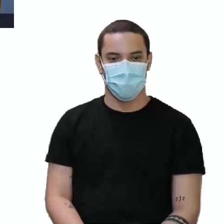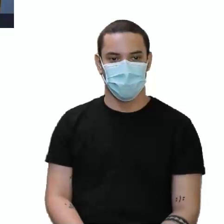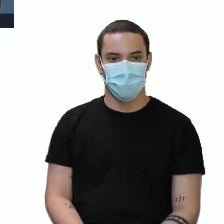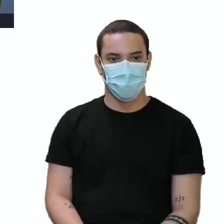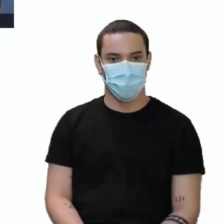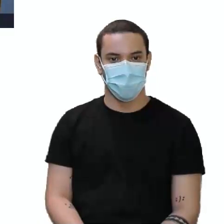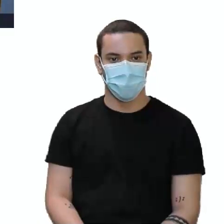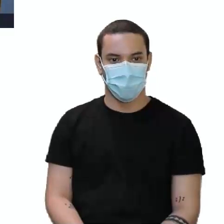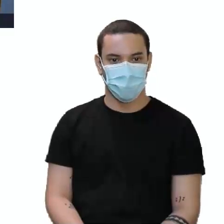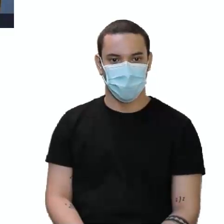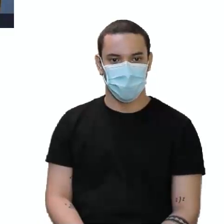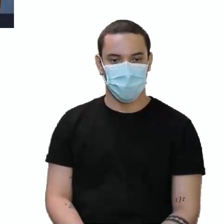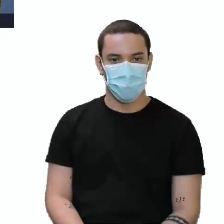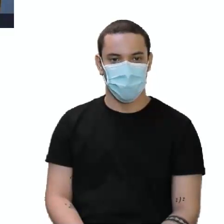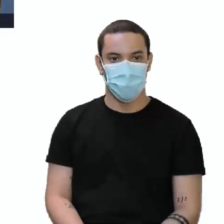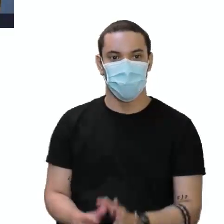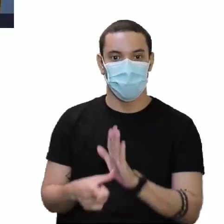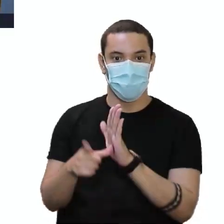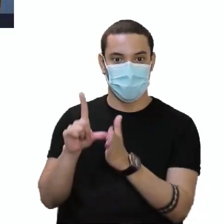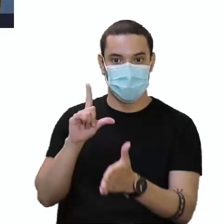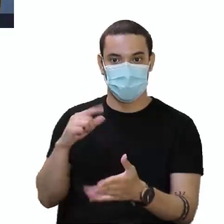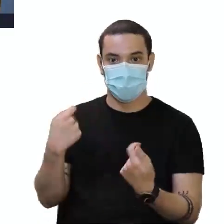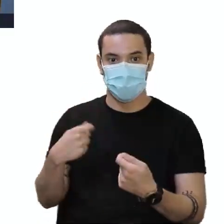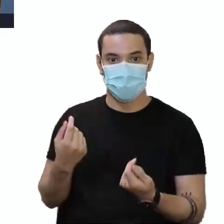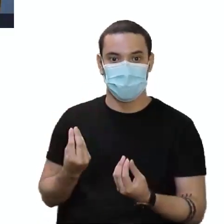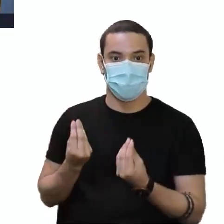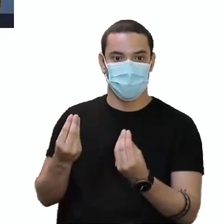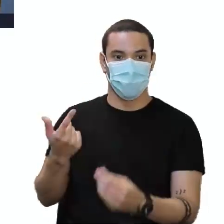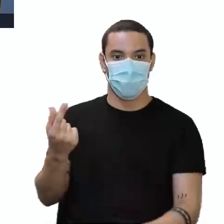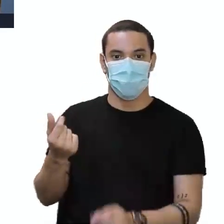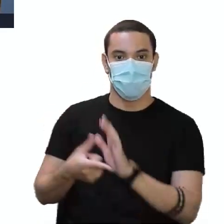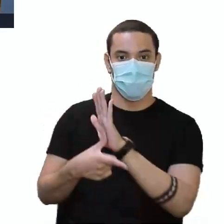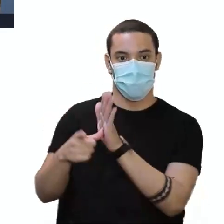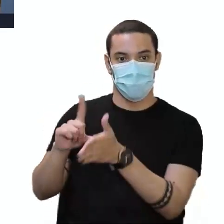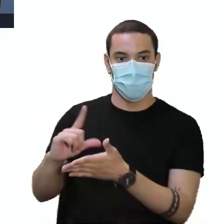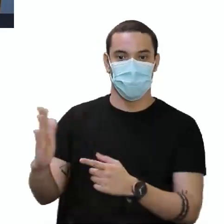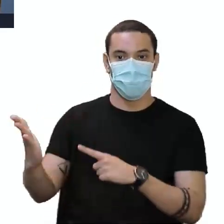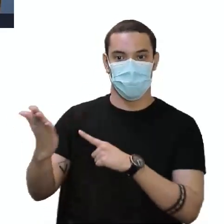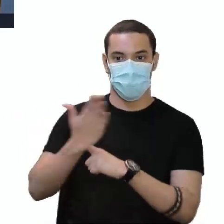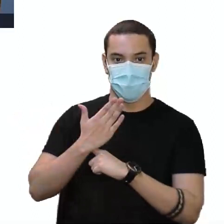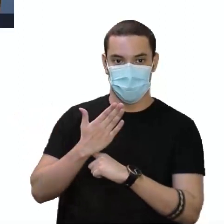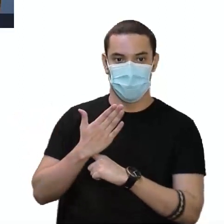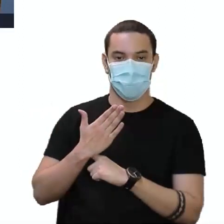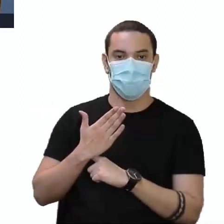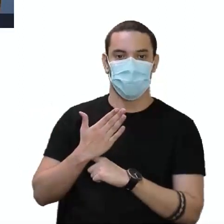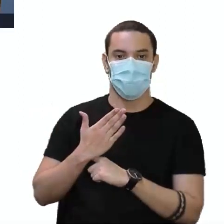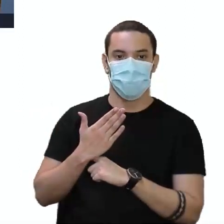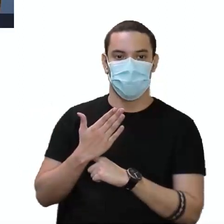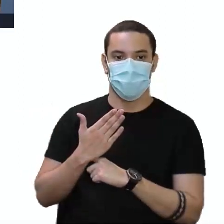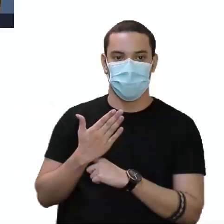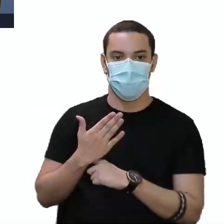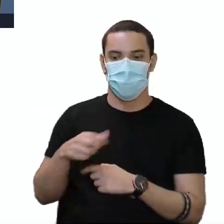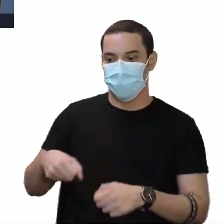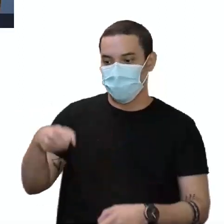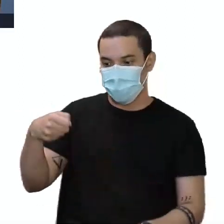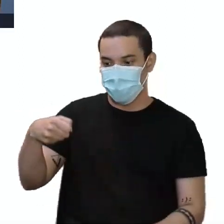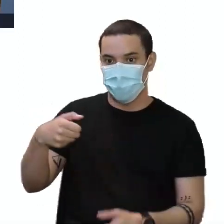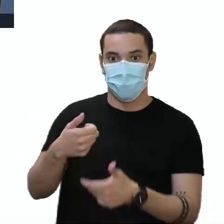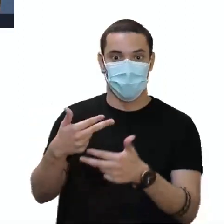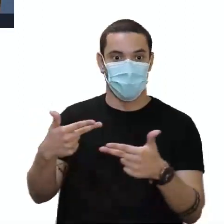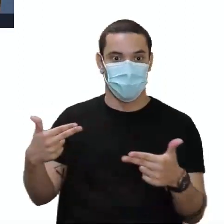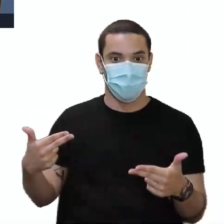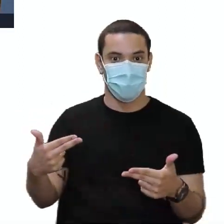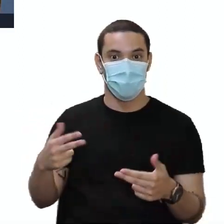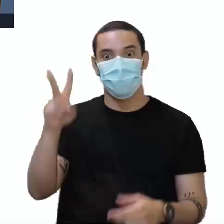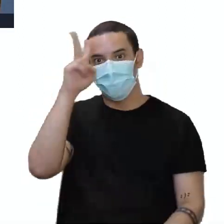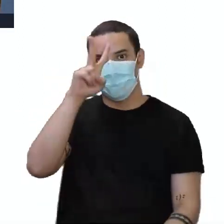tá? Before, antes que ele ajudasse ela com os suitcases dela, que são as malas dela.